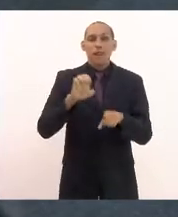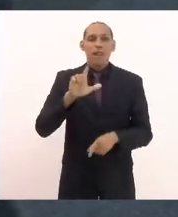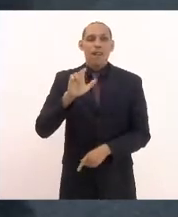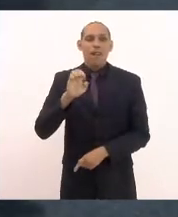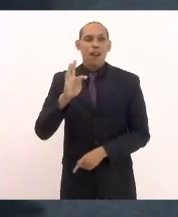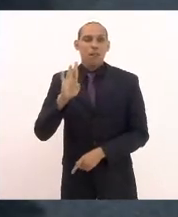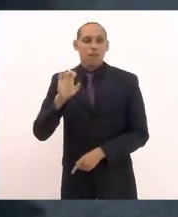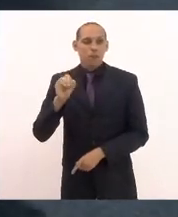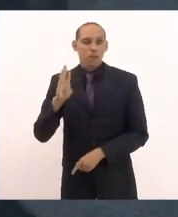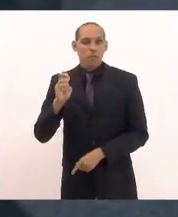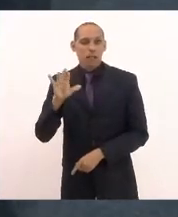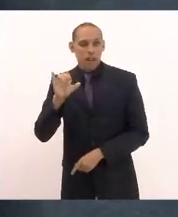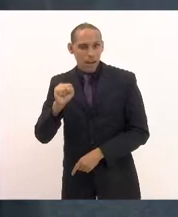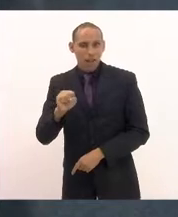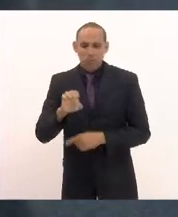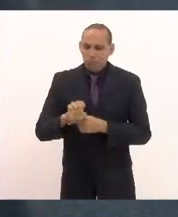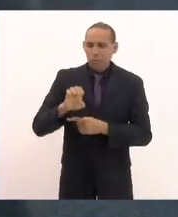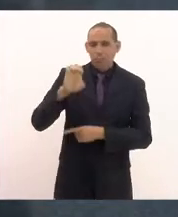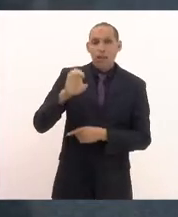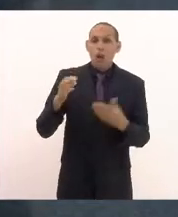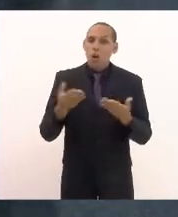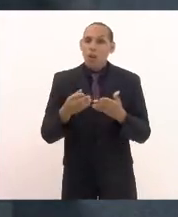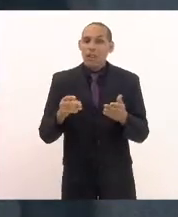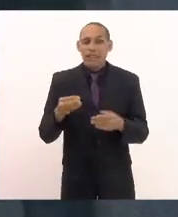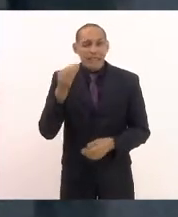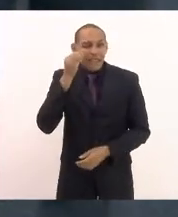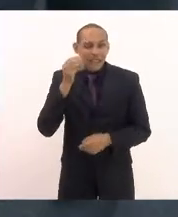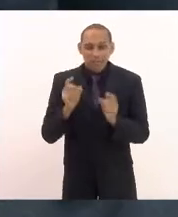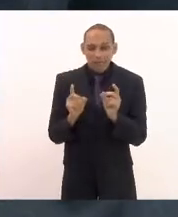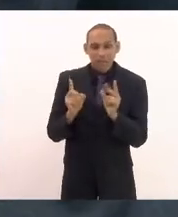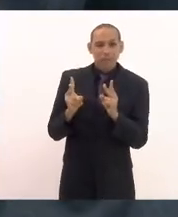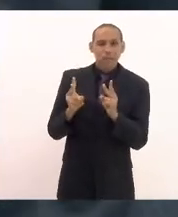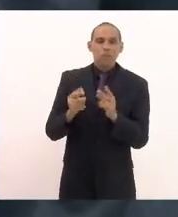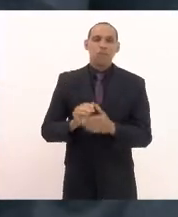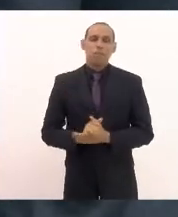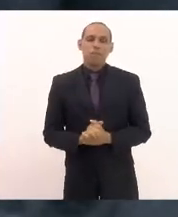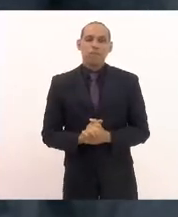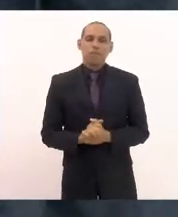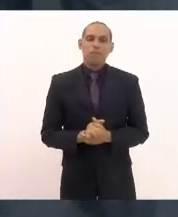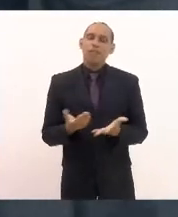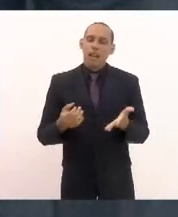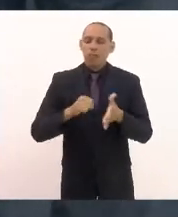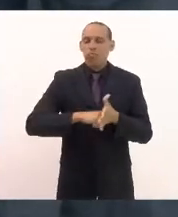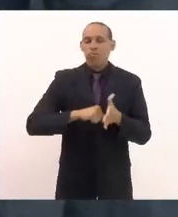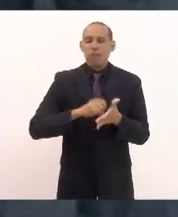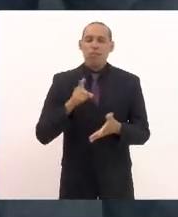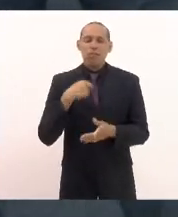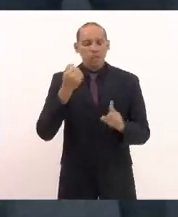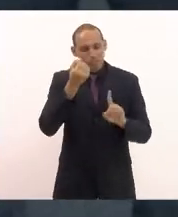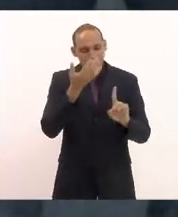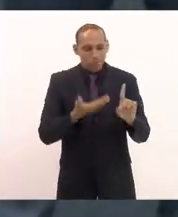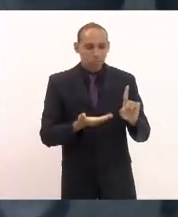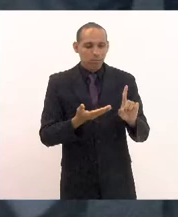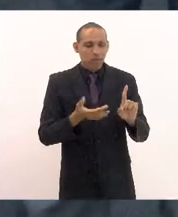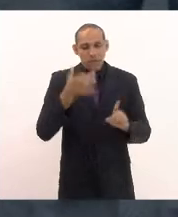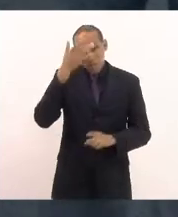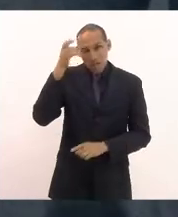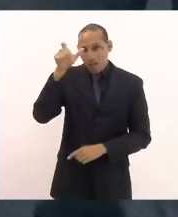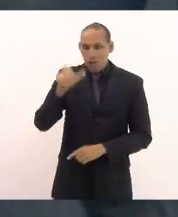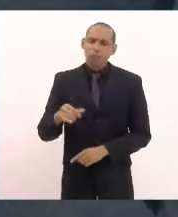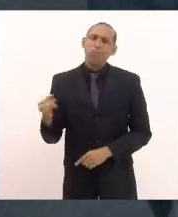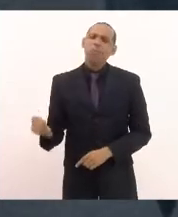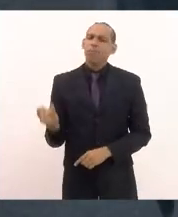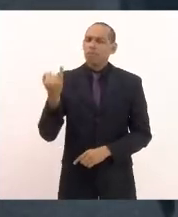luta hoje está posta a uma tentativa de privatização da Eletrobras. Eu queria que a gente reverenciasse a memória desse grande cientista, desse